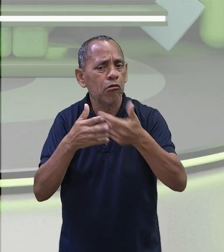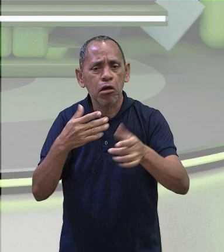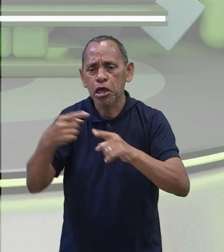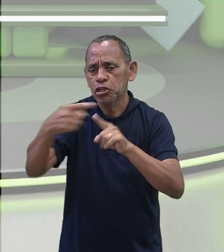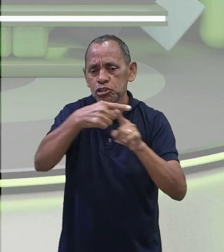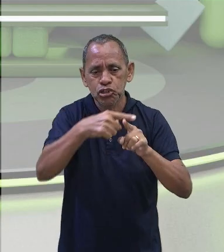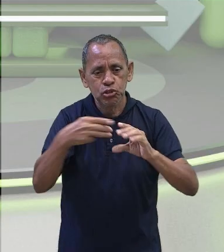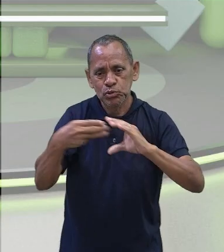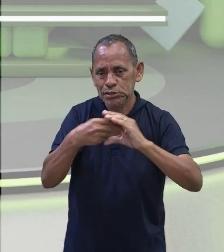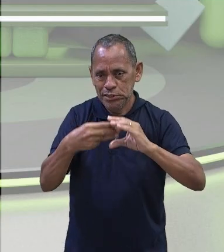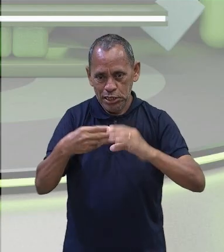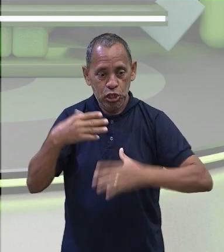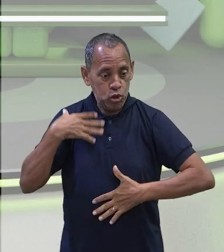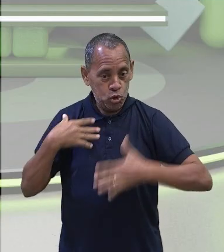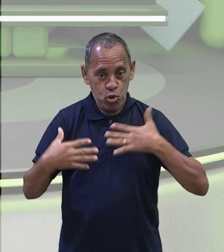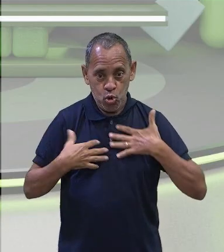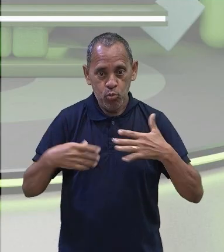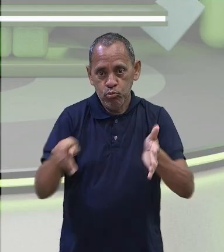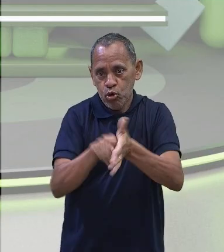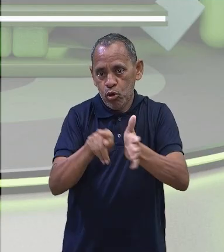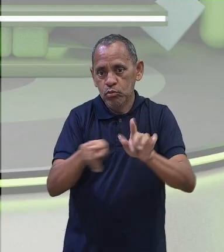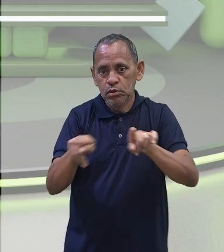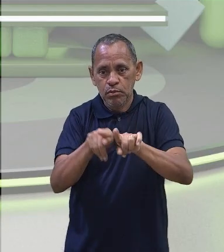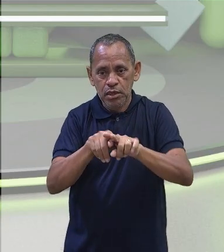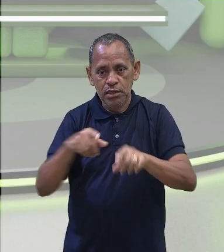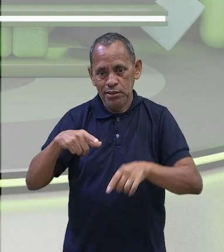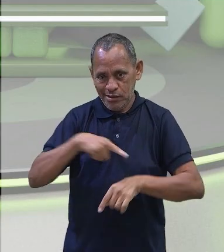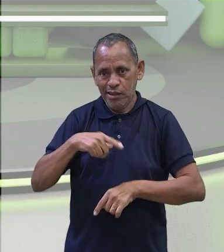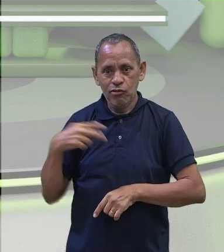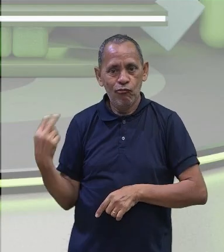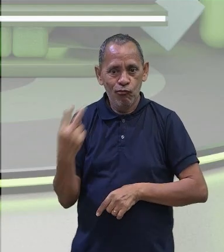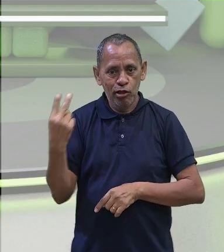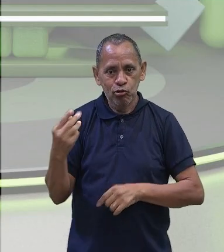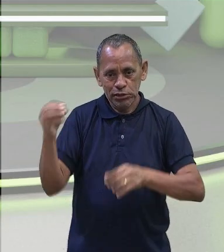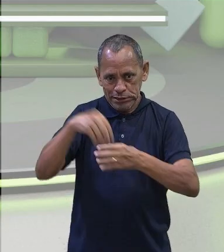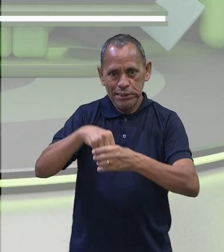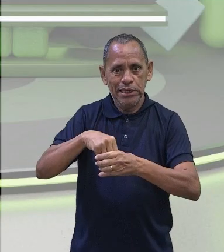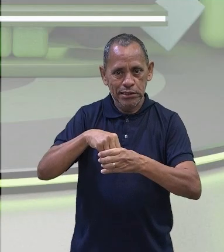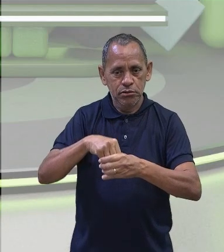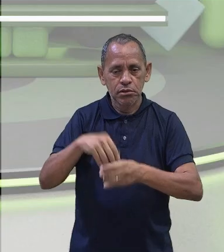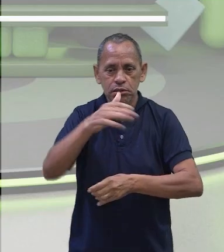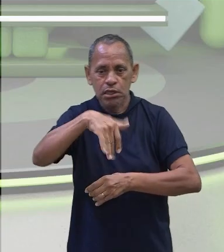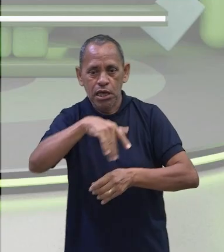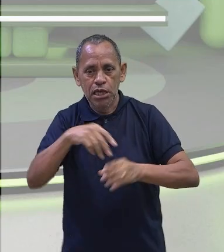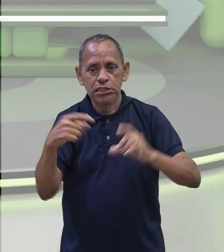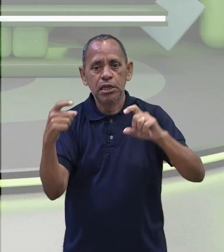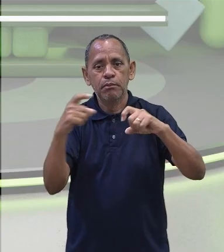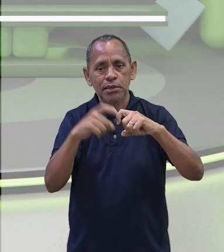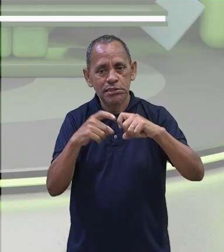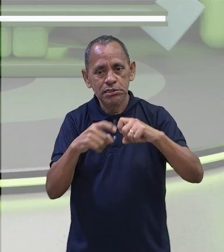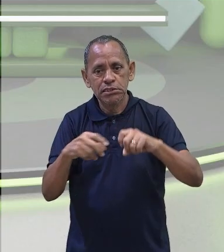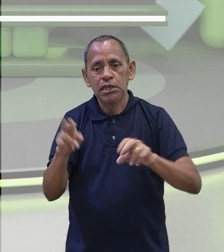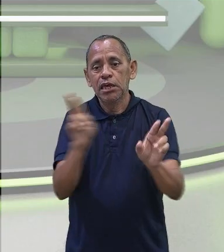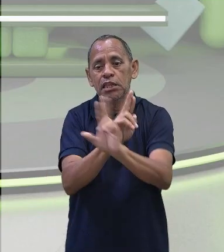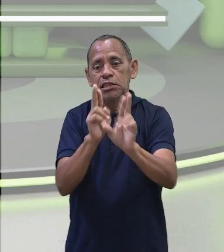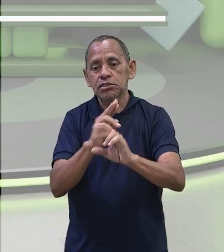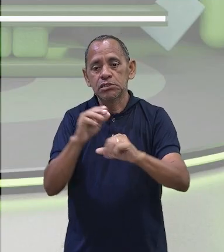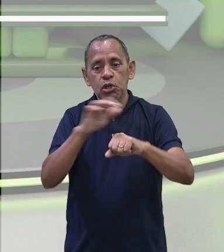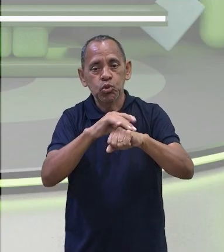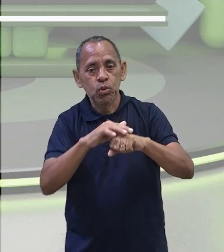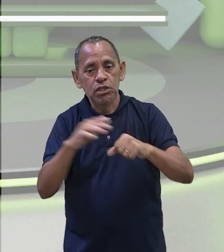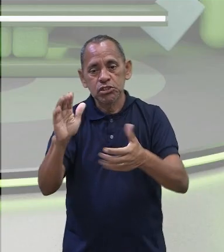tem um valor ali na medicina quando a gente fala assim de tratamento com relação a algumas doenças, que podem ser